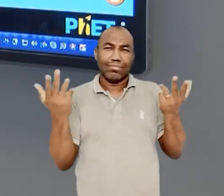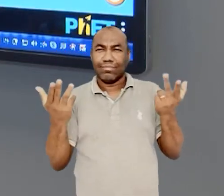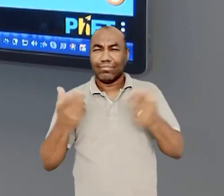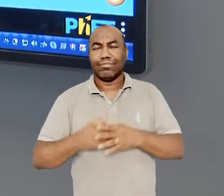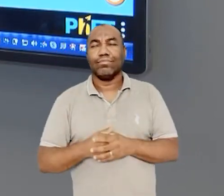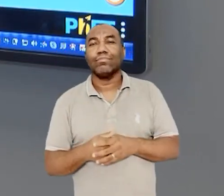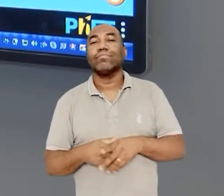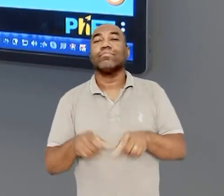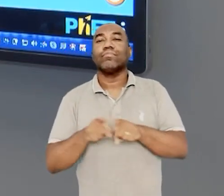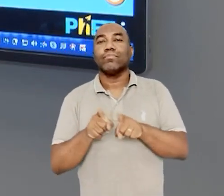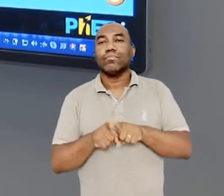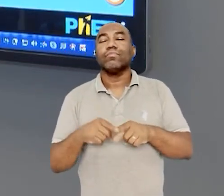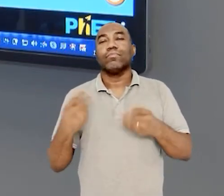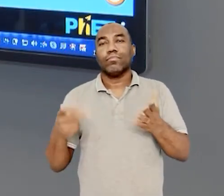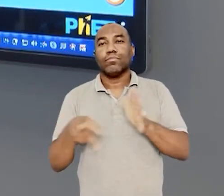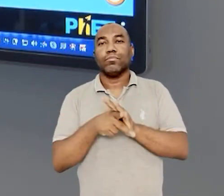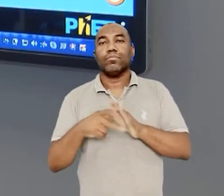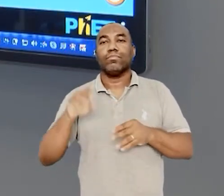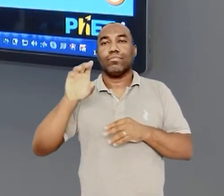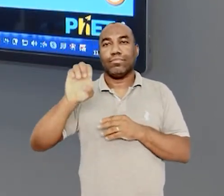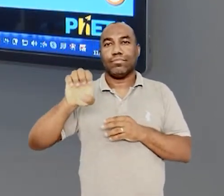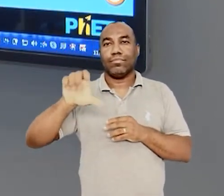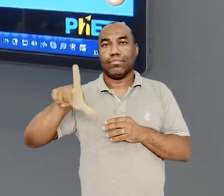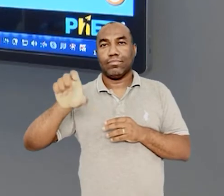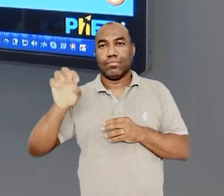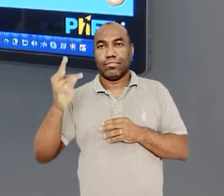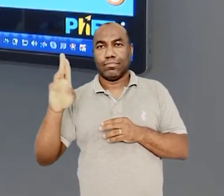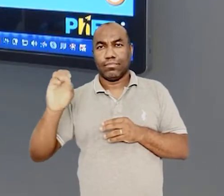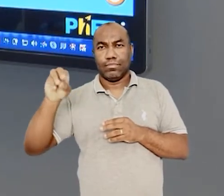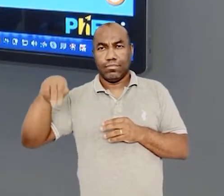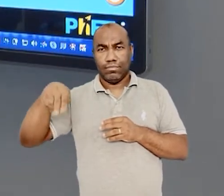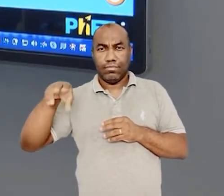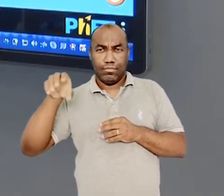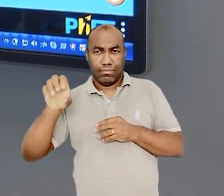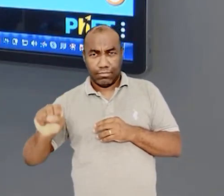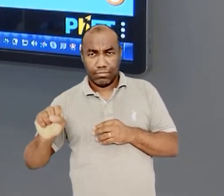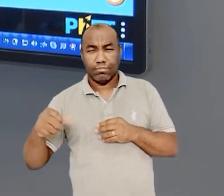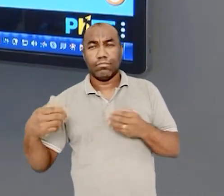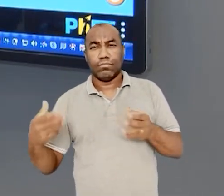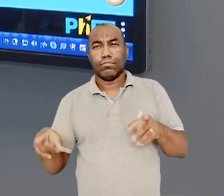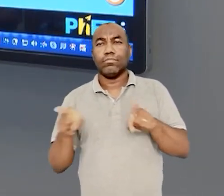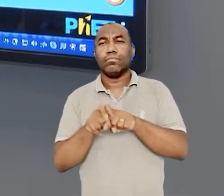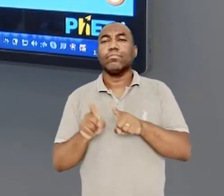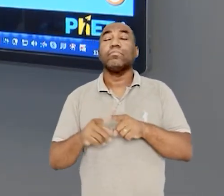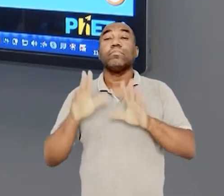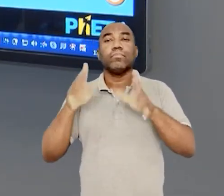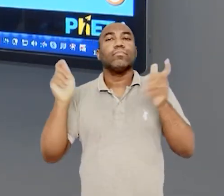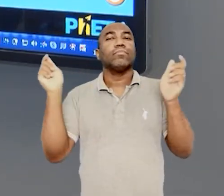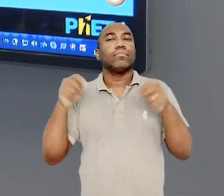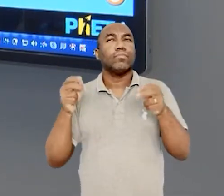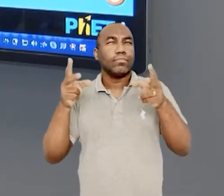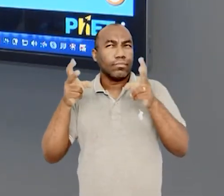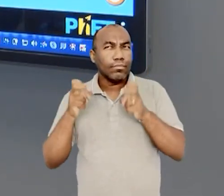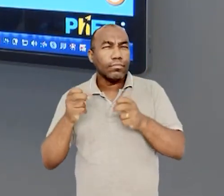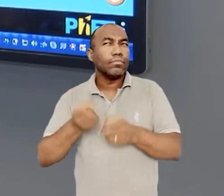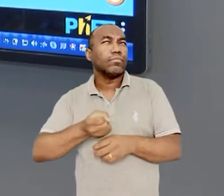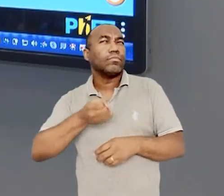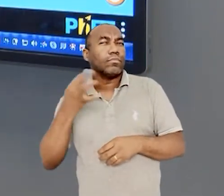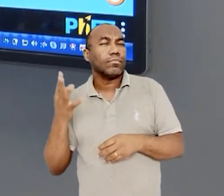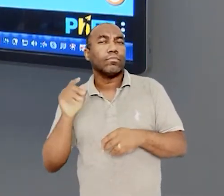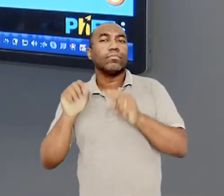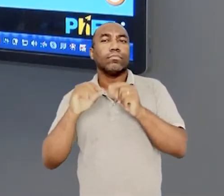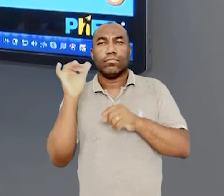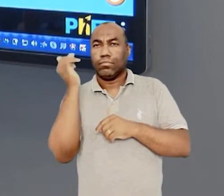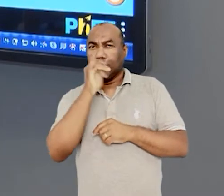cessa o fluxo de elétrons. Mas ainda posso ver quanto é essa intensidade